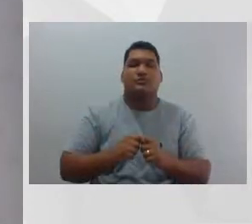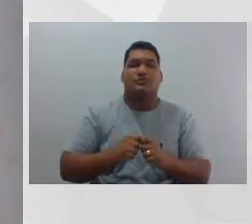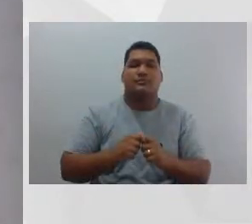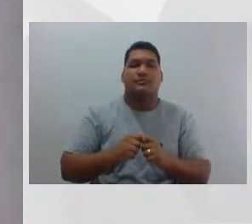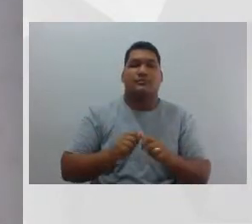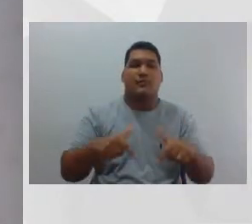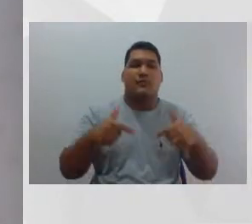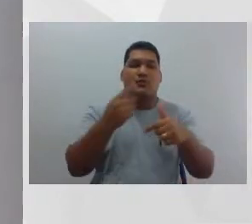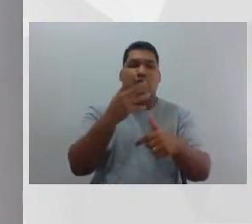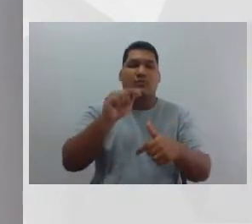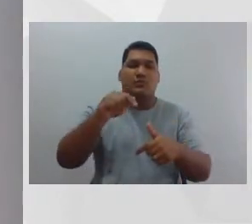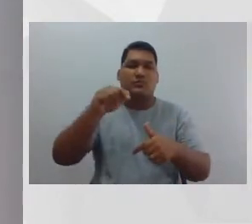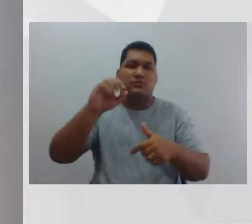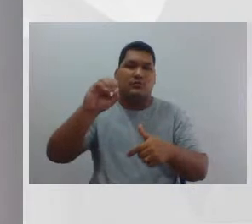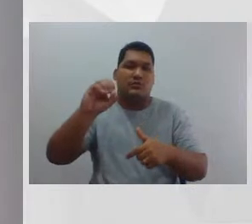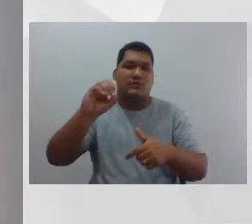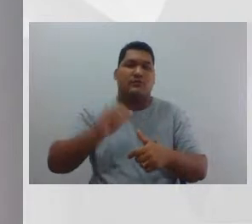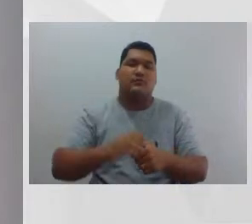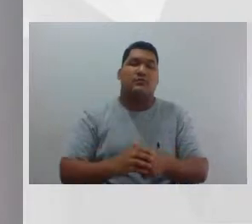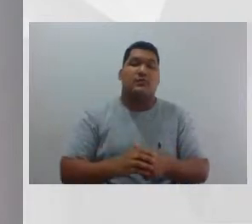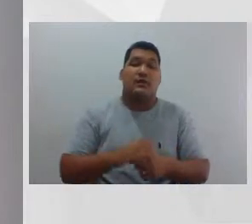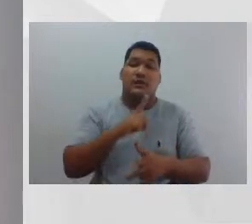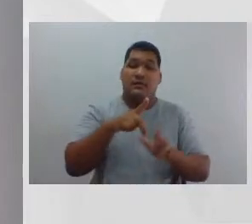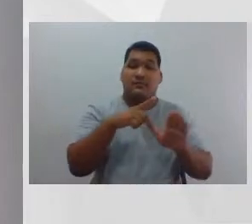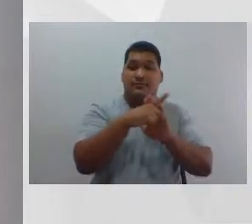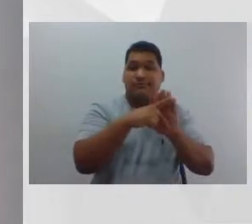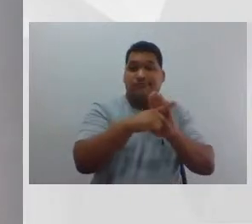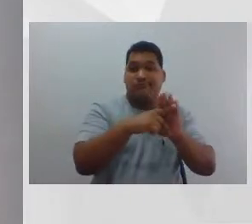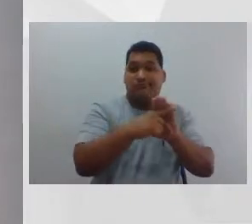projeto da UFPA.